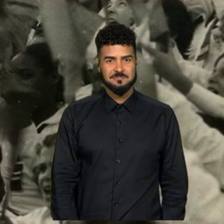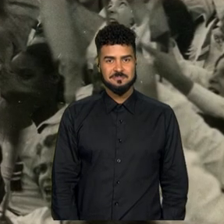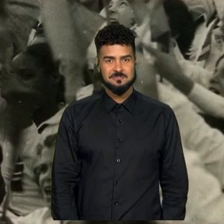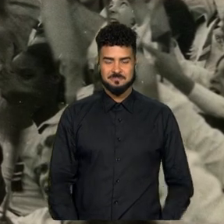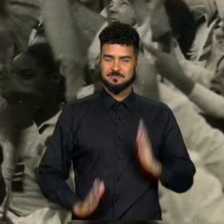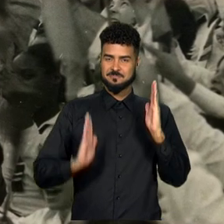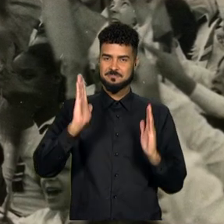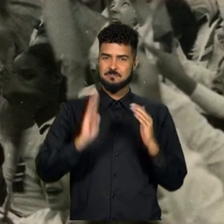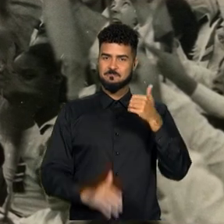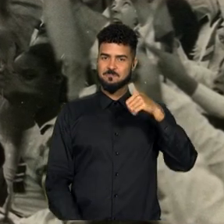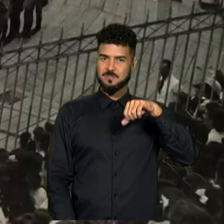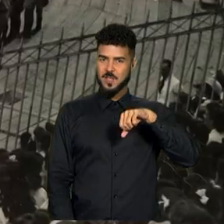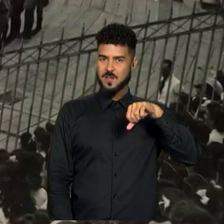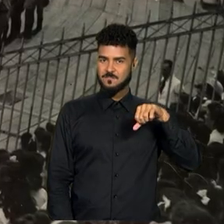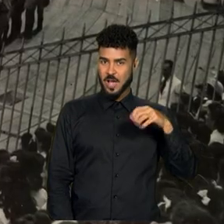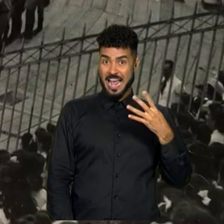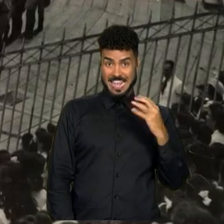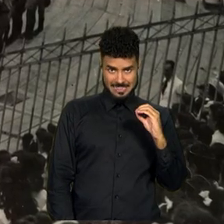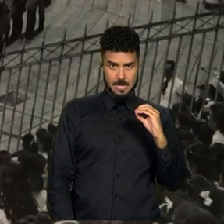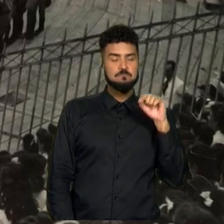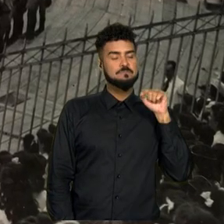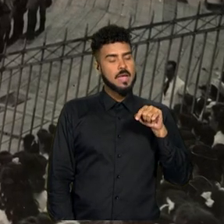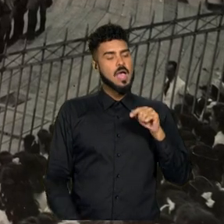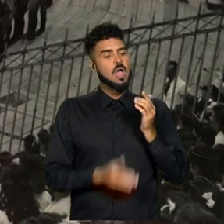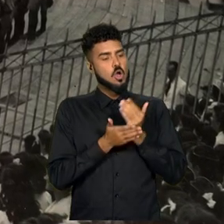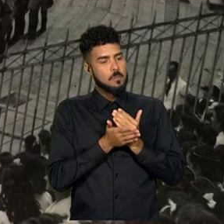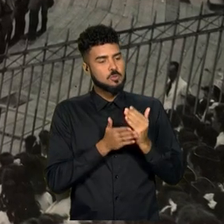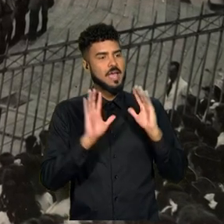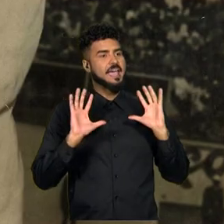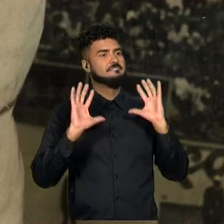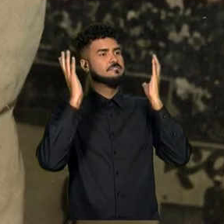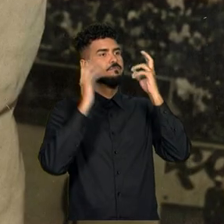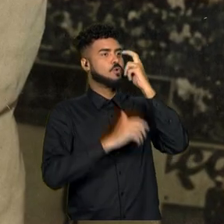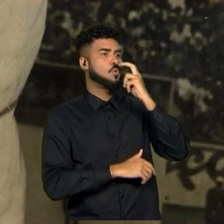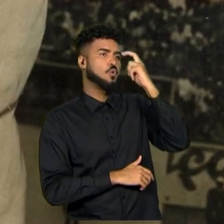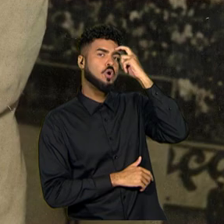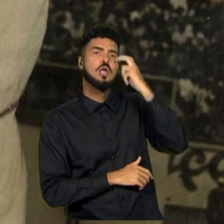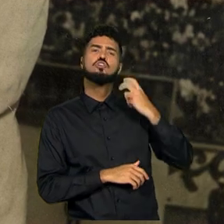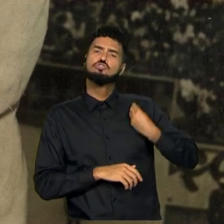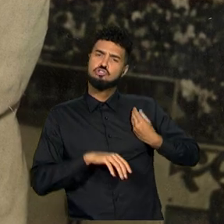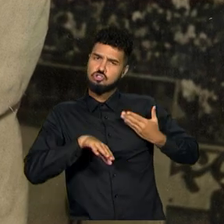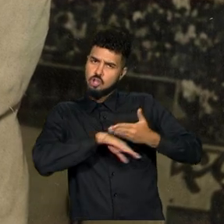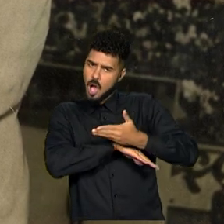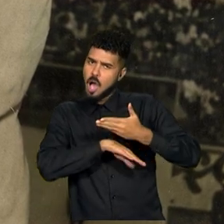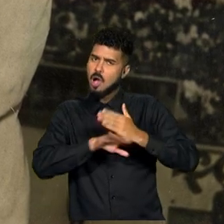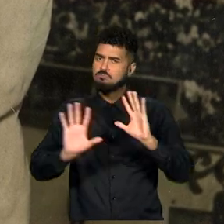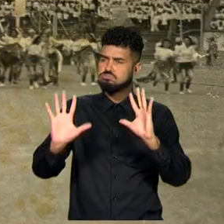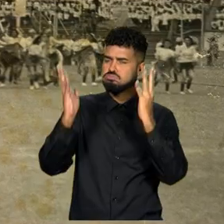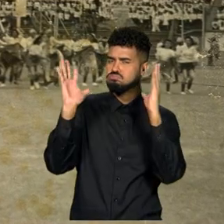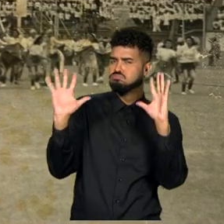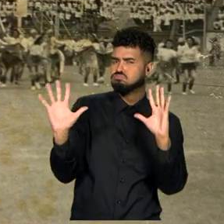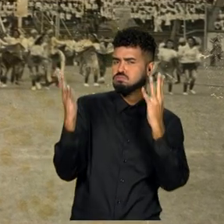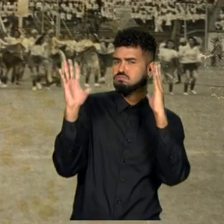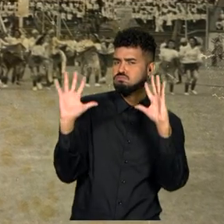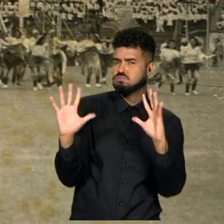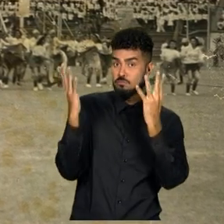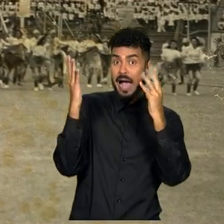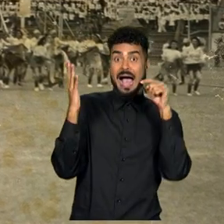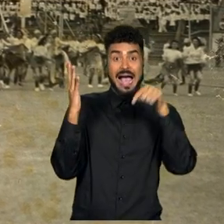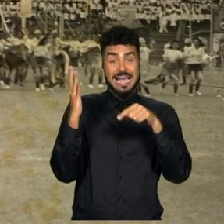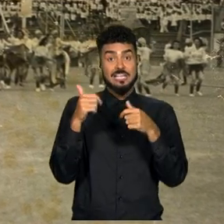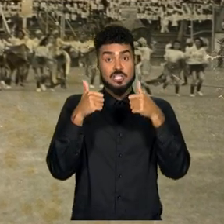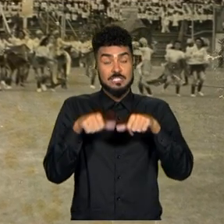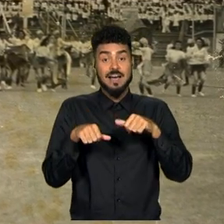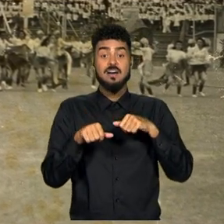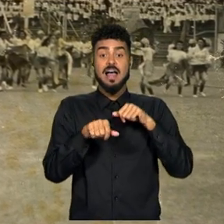Na década de 1940, os eventos culturais também estavam presentes por lá. O estádio